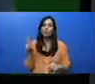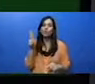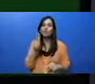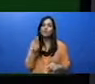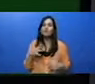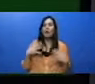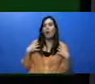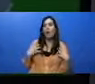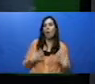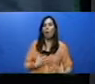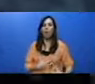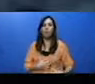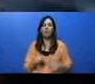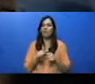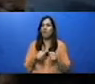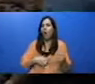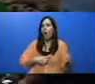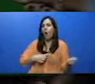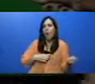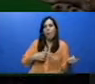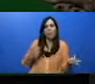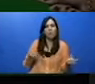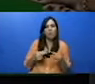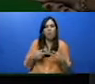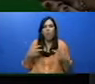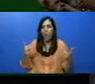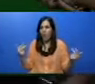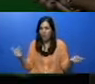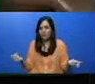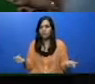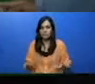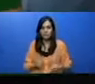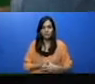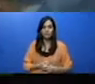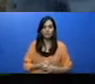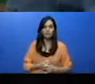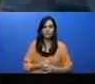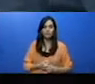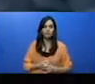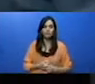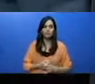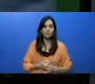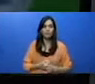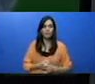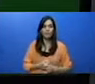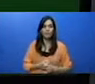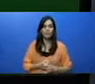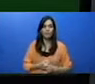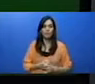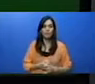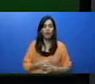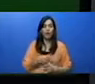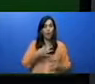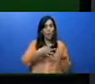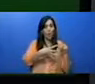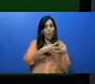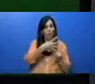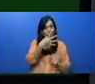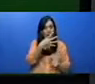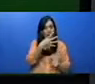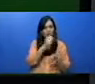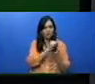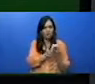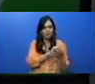partes do corpo para a produção de objetos. Lembra que nós falamos? Aqui apareceu até o binóculo.